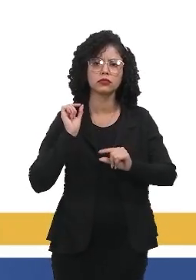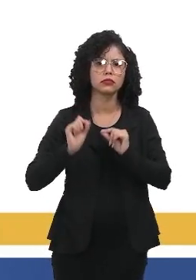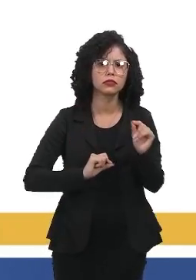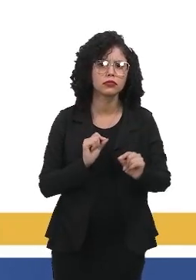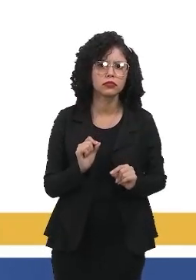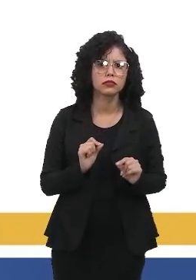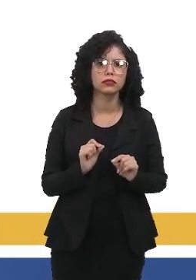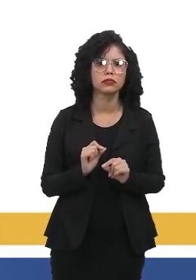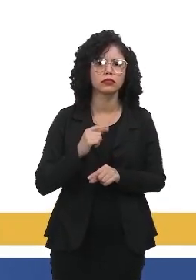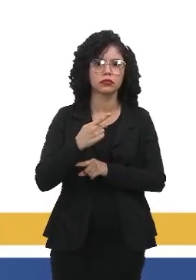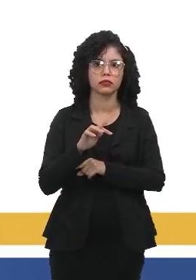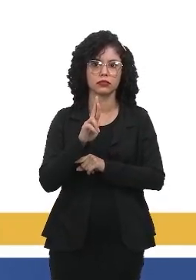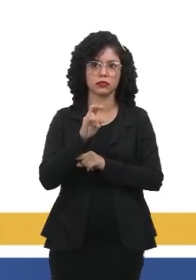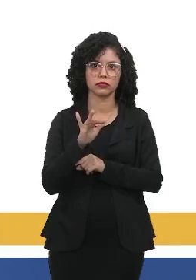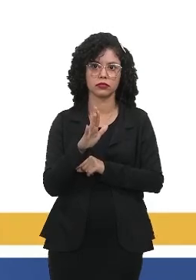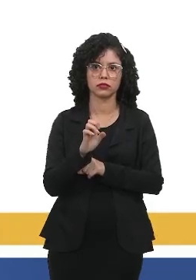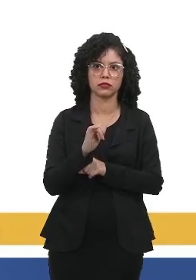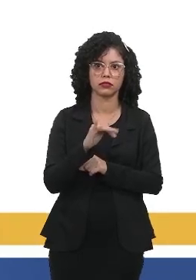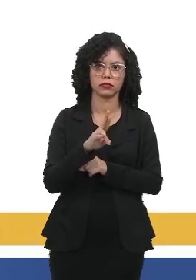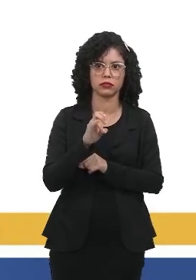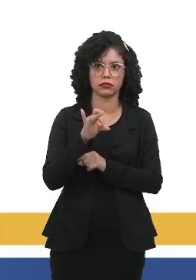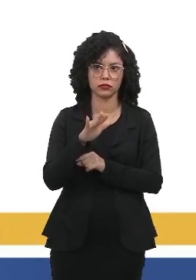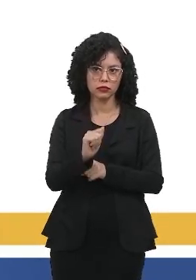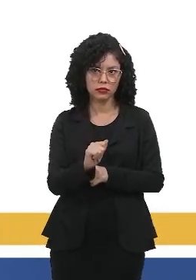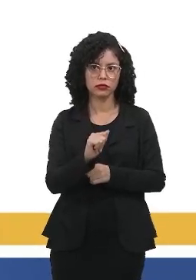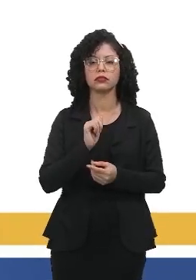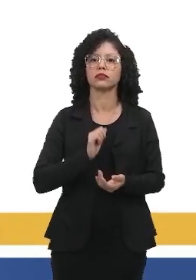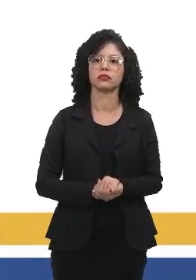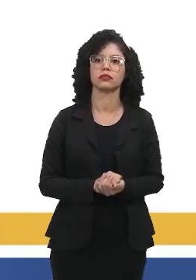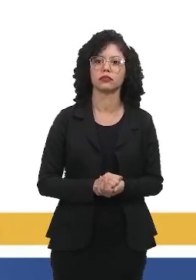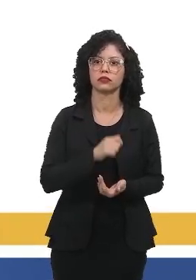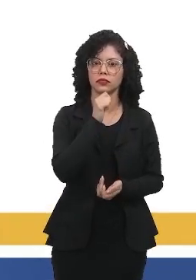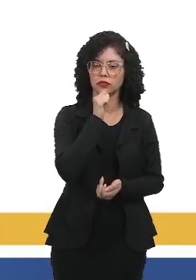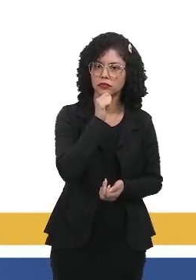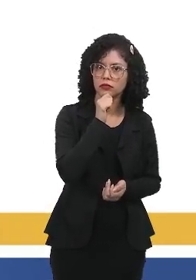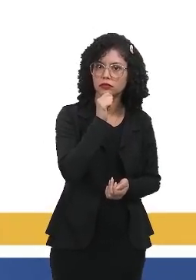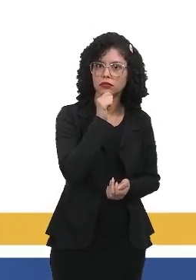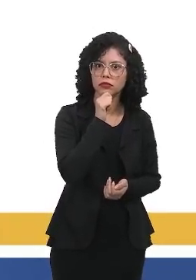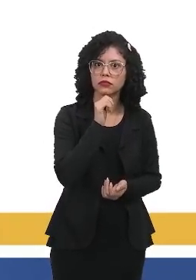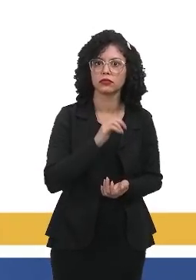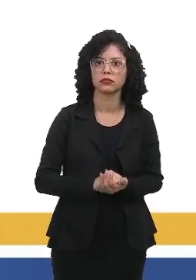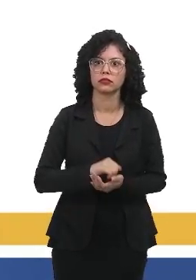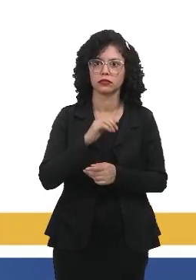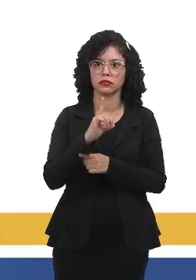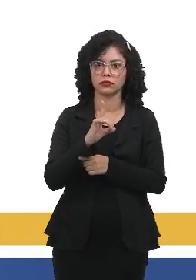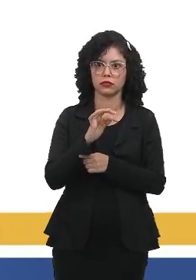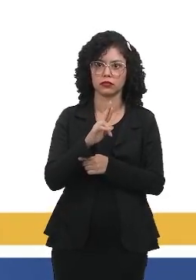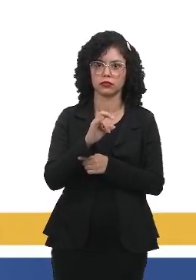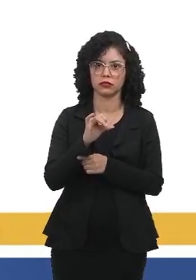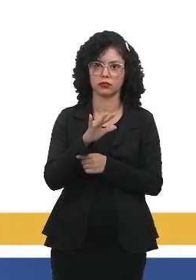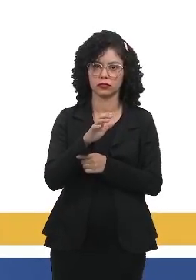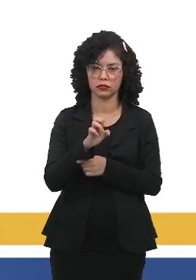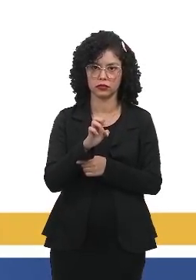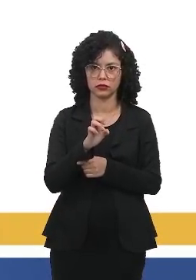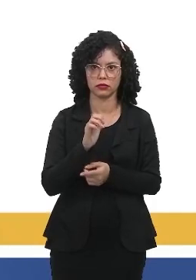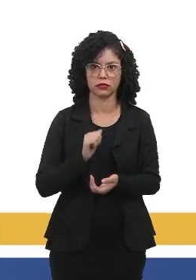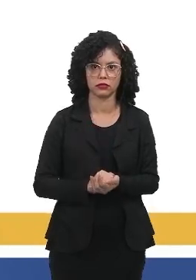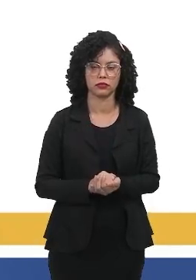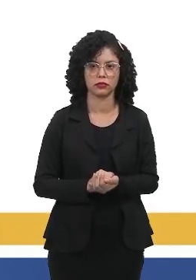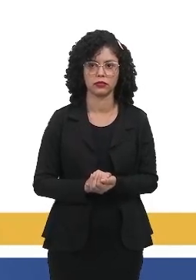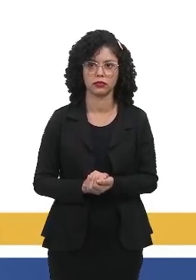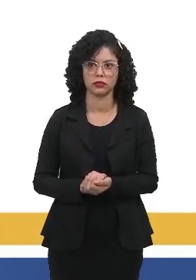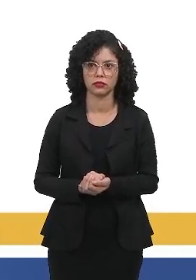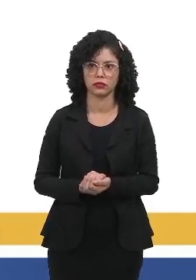a protagonistas da Inconfidência para criar um efeito desconcertante